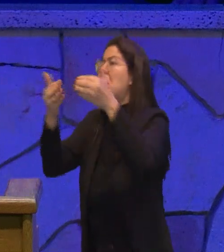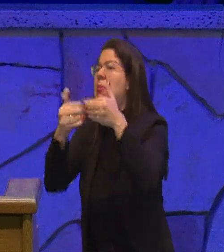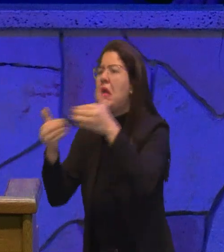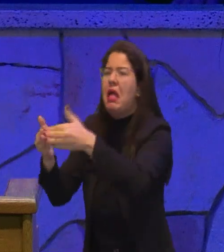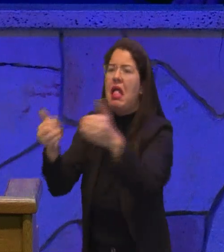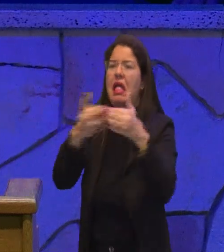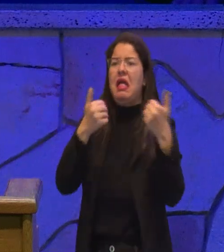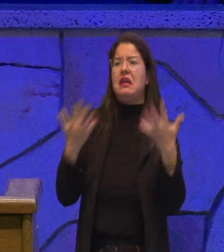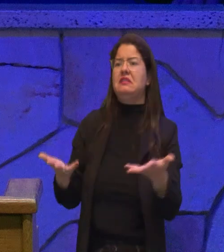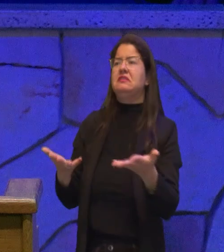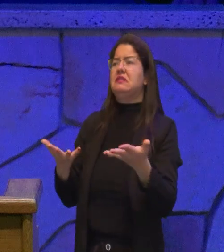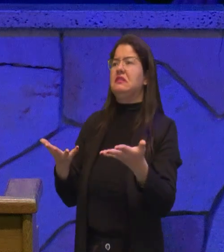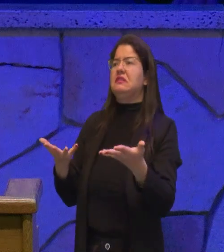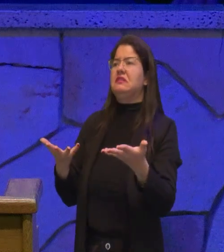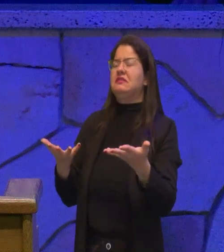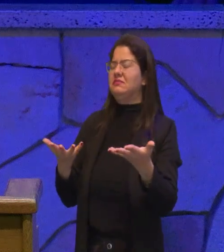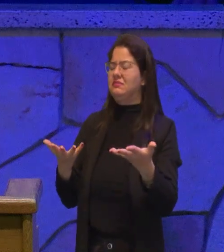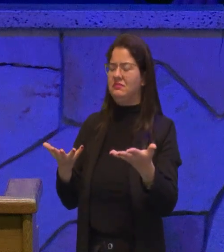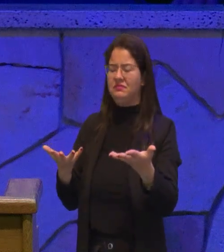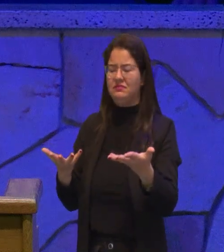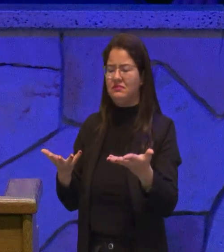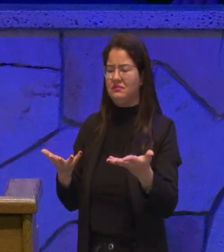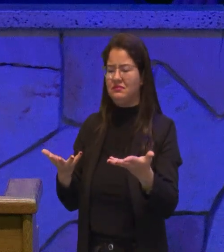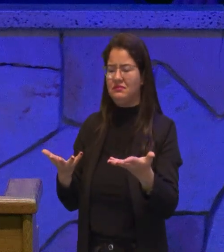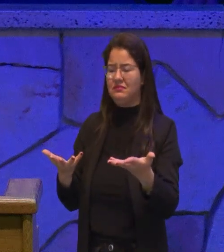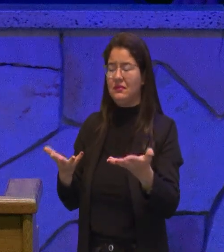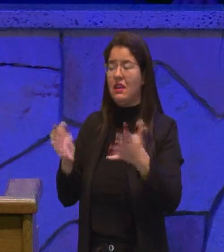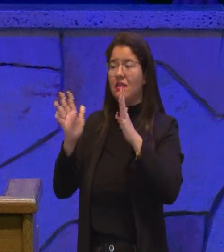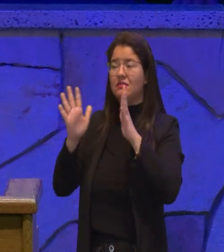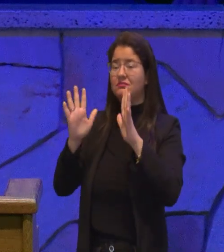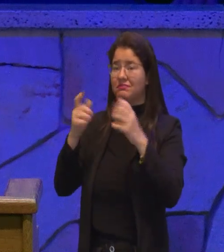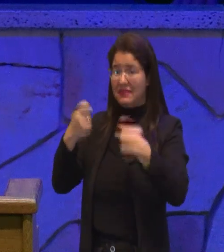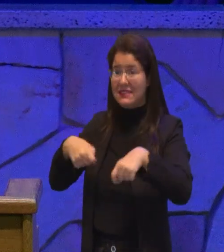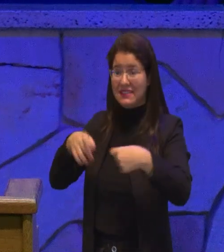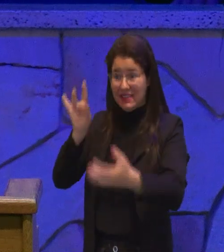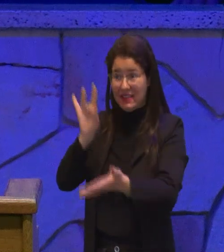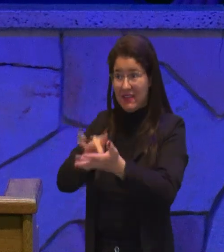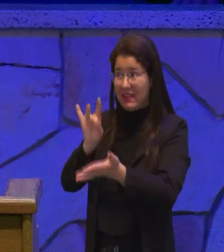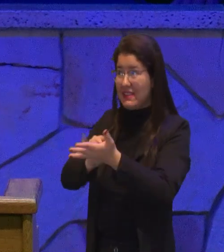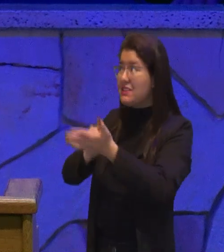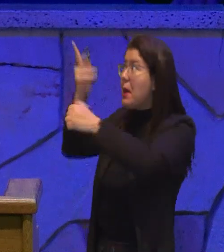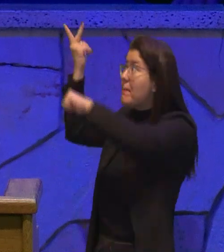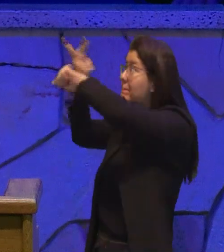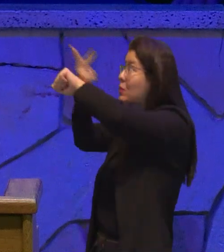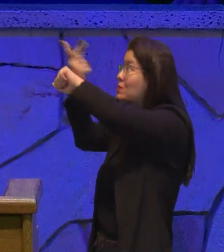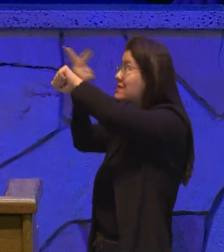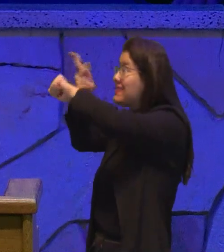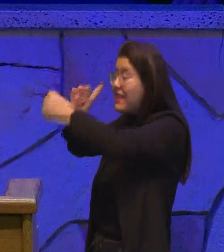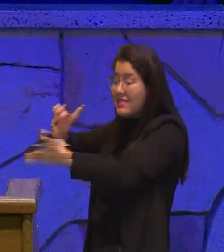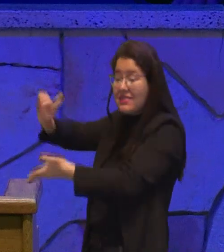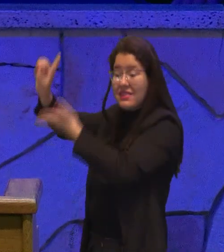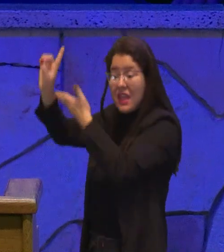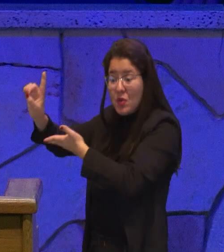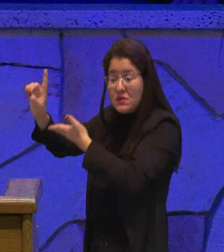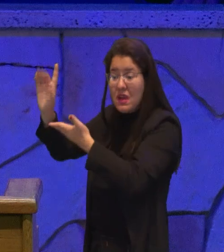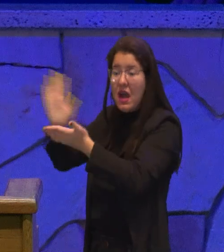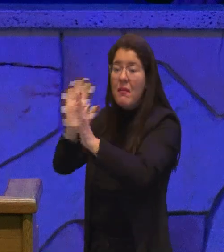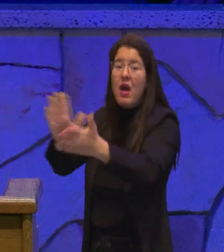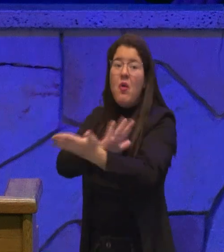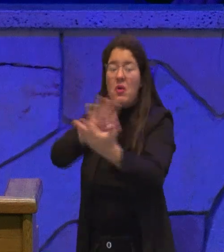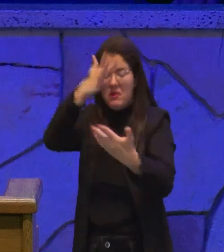se nutre, não se embebeda da presença de Deus, mas busca na própria imagem